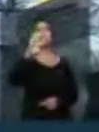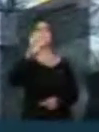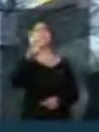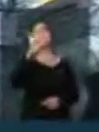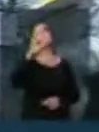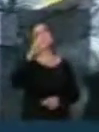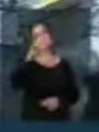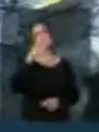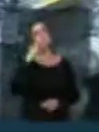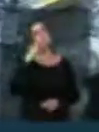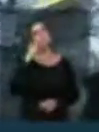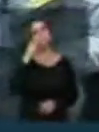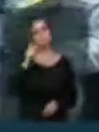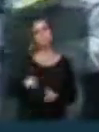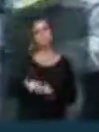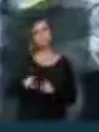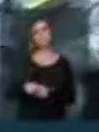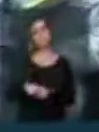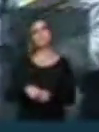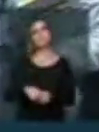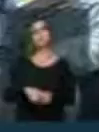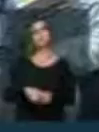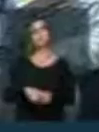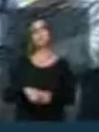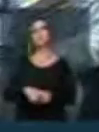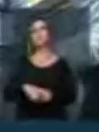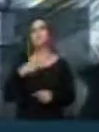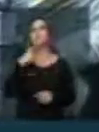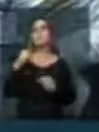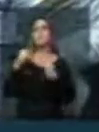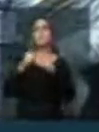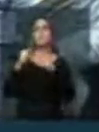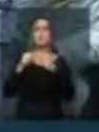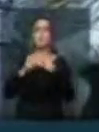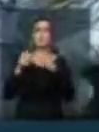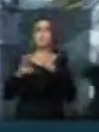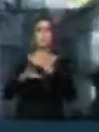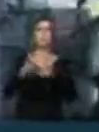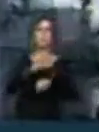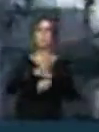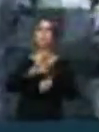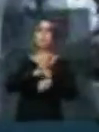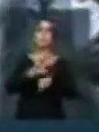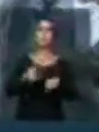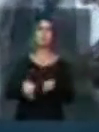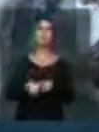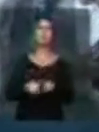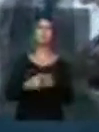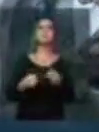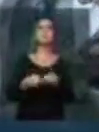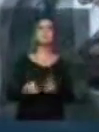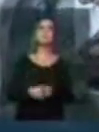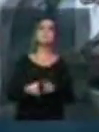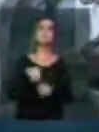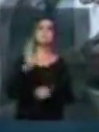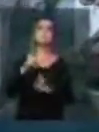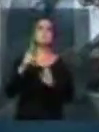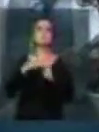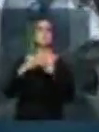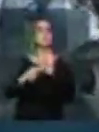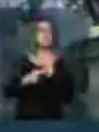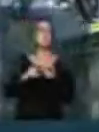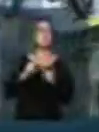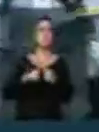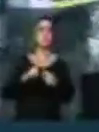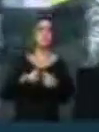principal razão do indeferimento a inconstitucionalidade do requerimento e a não regimentalidade, uma vez que